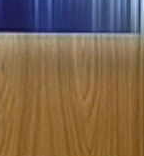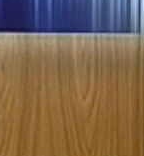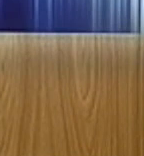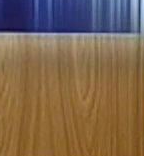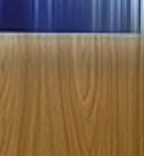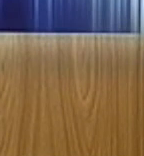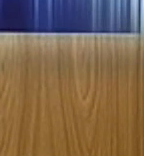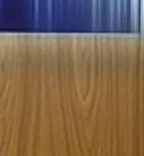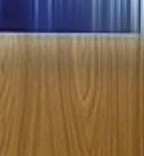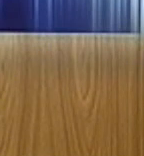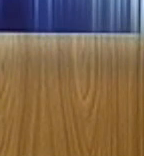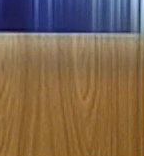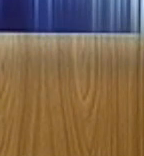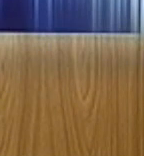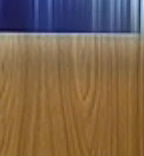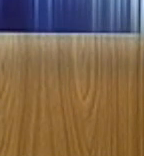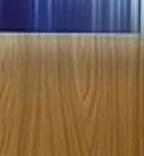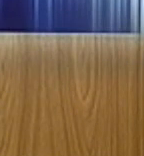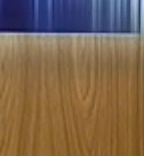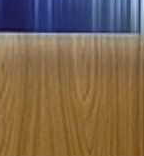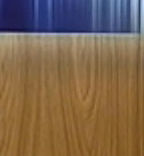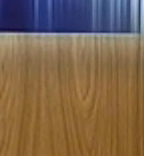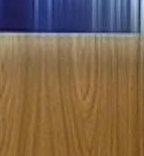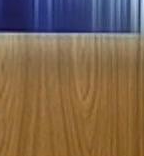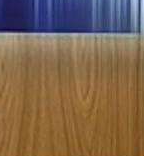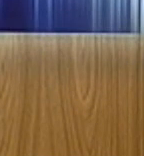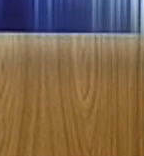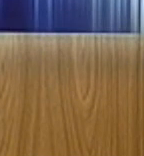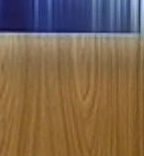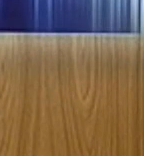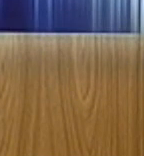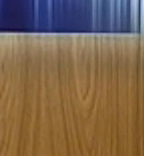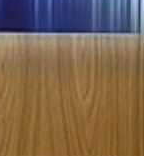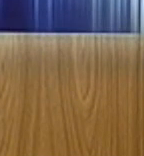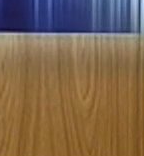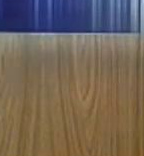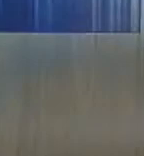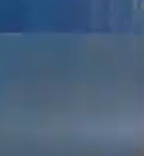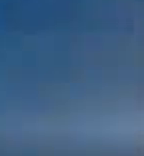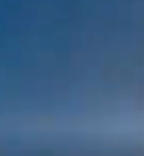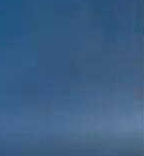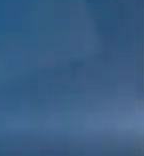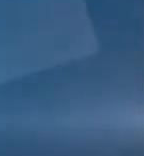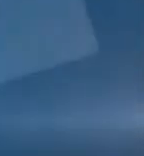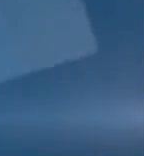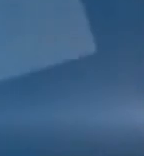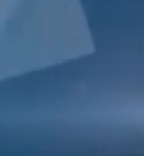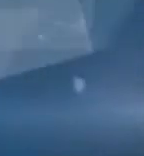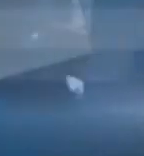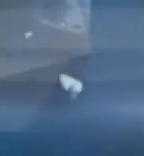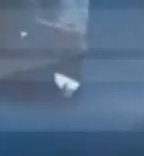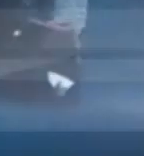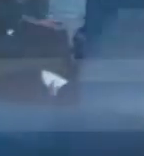direto do plenário da primeira turma do Supremo Tribunal Federal ao vivo aqui na TV Justiça e